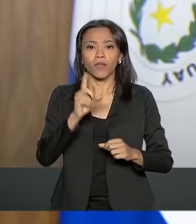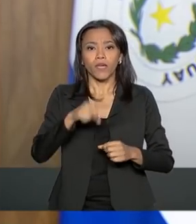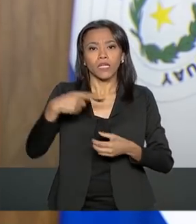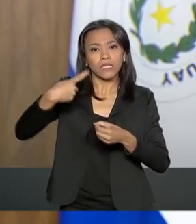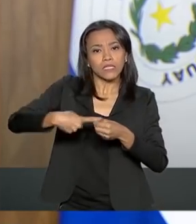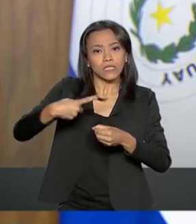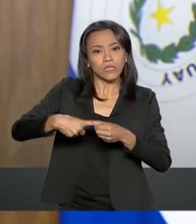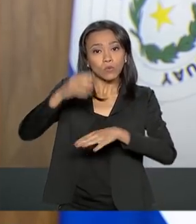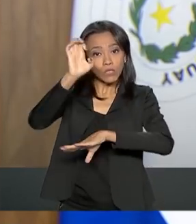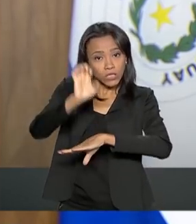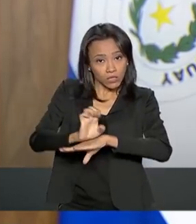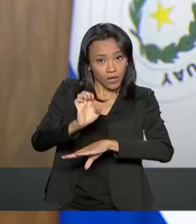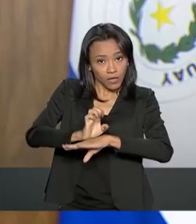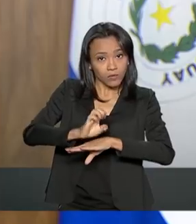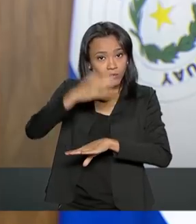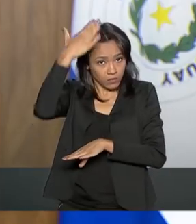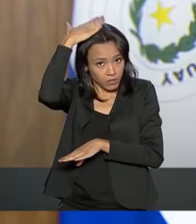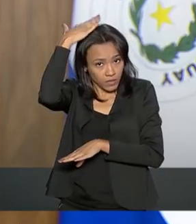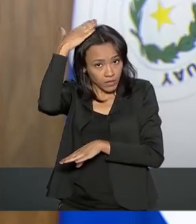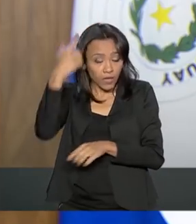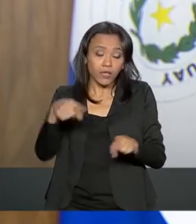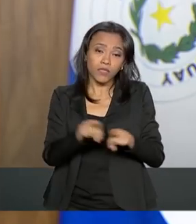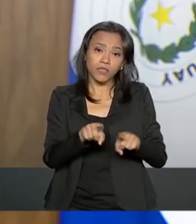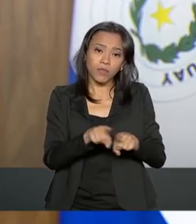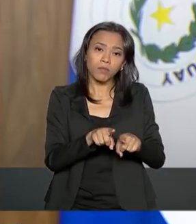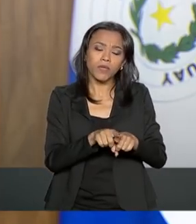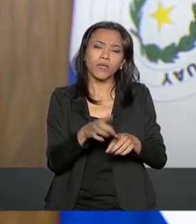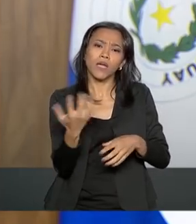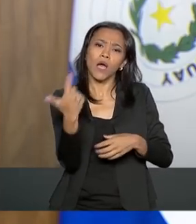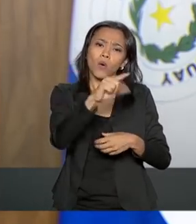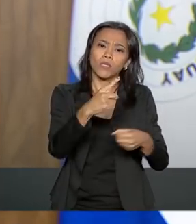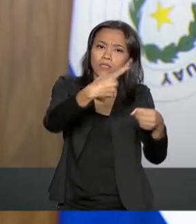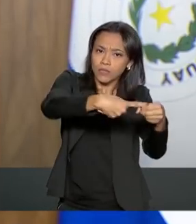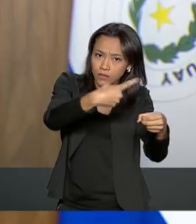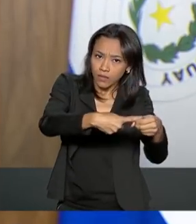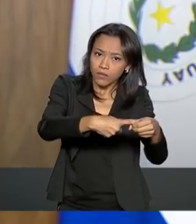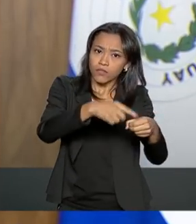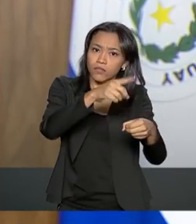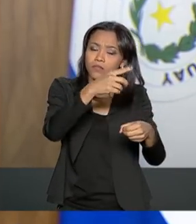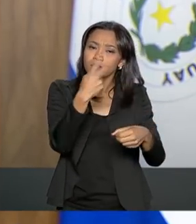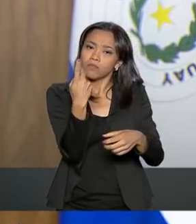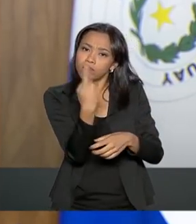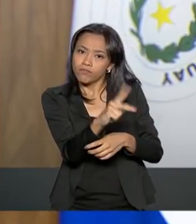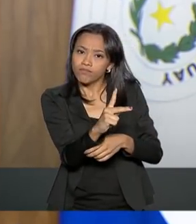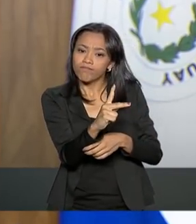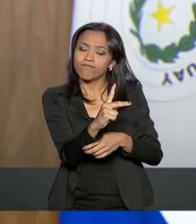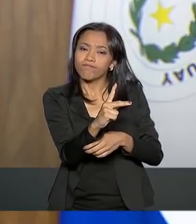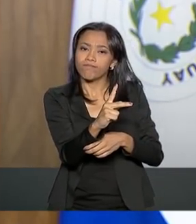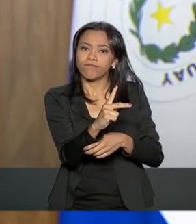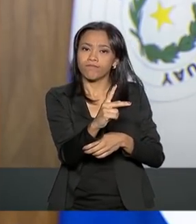o estado de Paraná, e Presidente Franco, o estado.